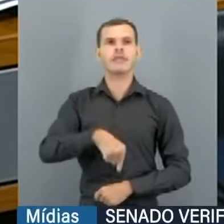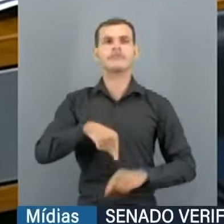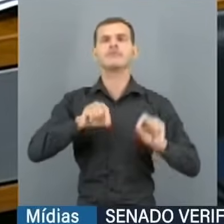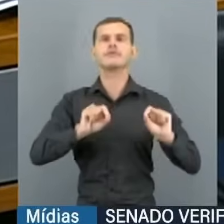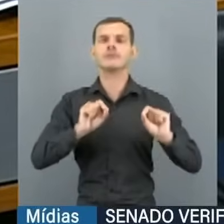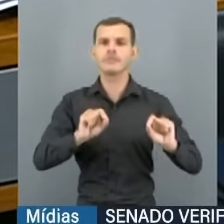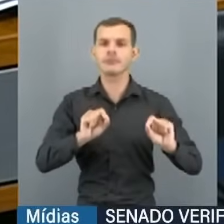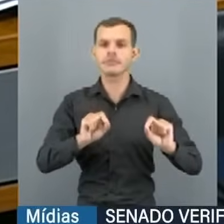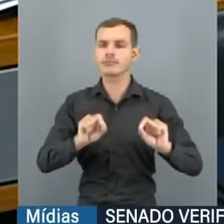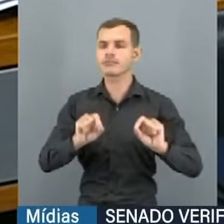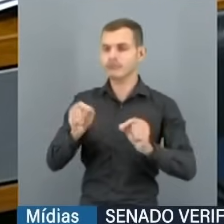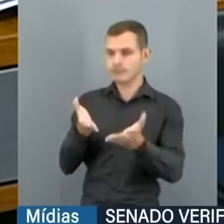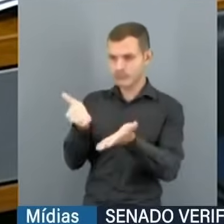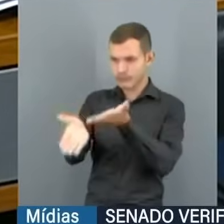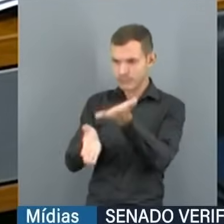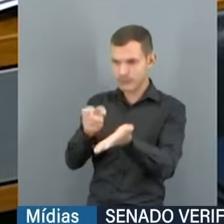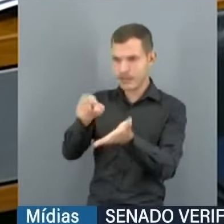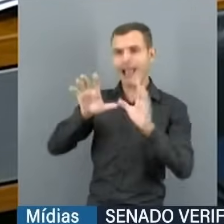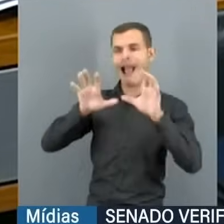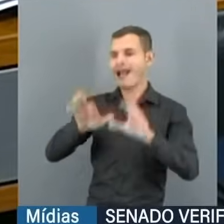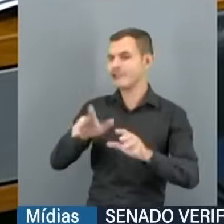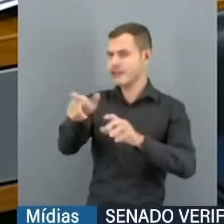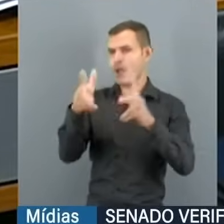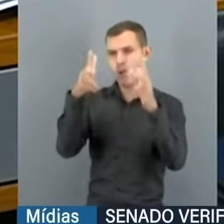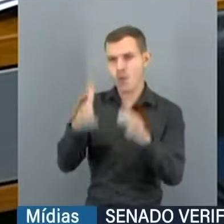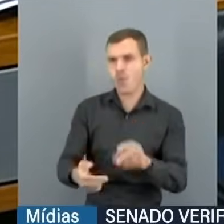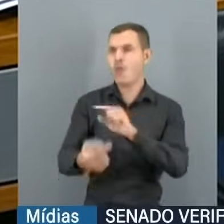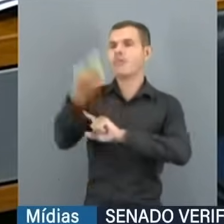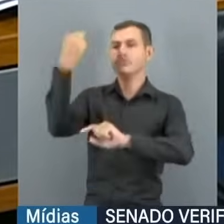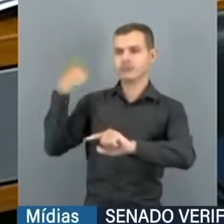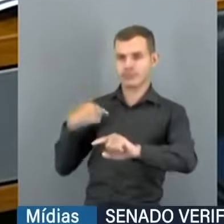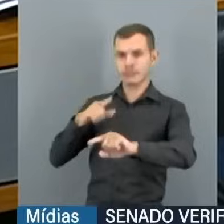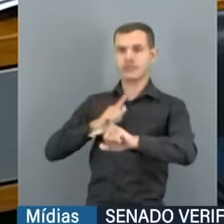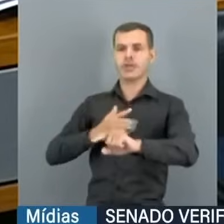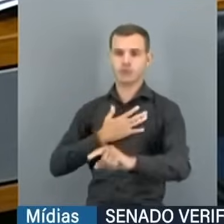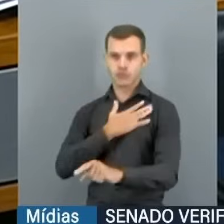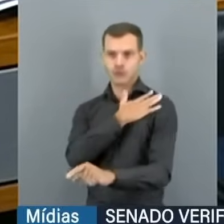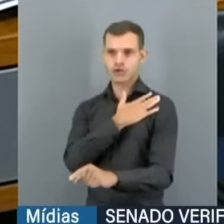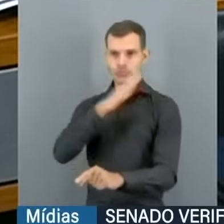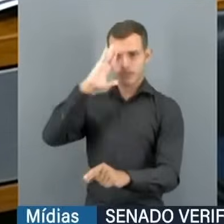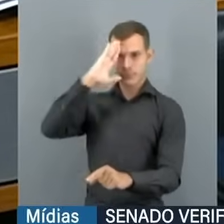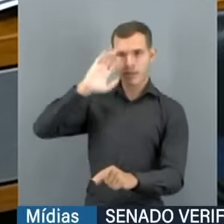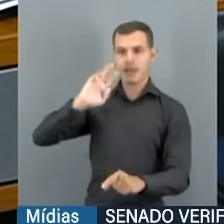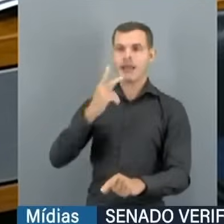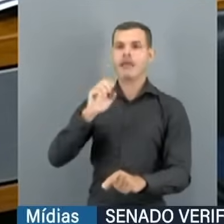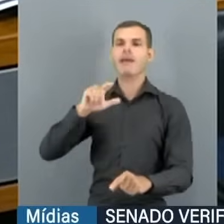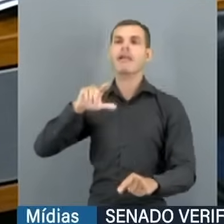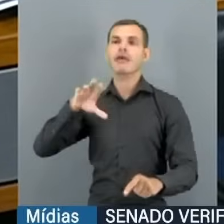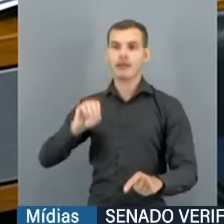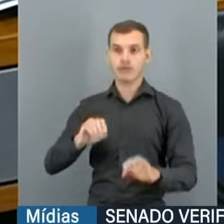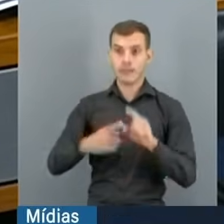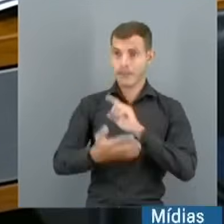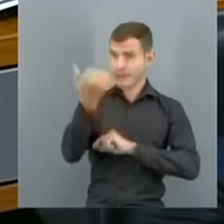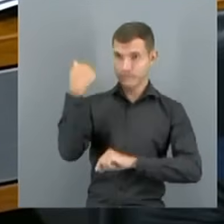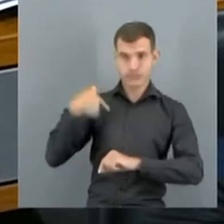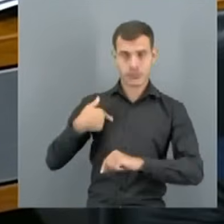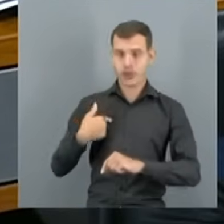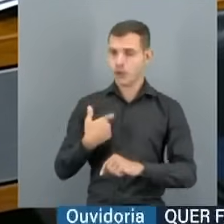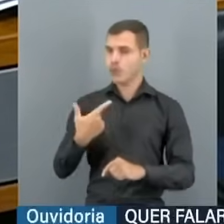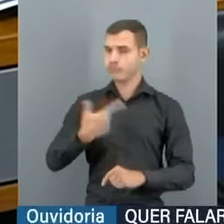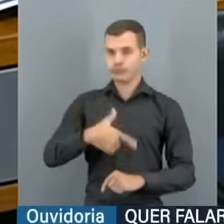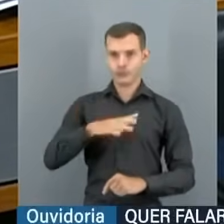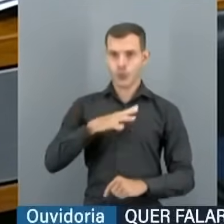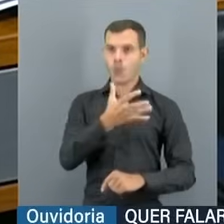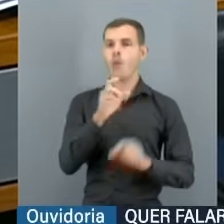tratando o senhor bem assim como tratou o general Heleno. E aí, só para lembrar, aquele dia eu não tive coragem, presidente, de falar para o general Heleno que as pessoas